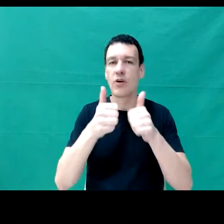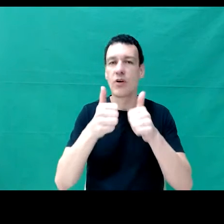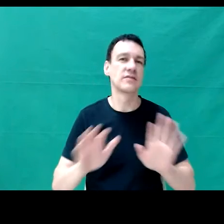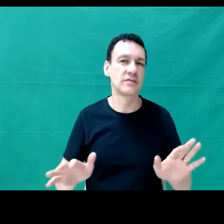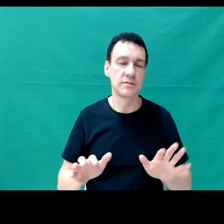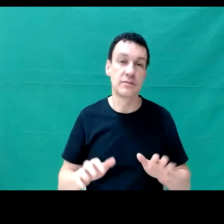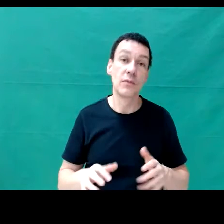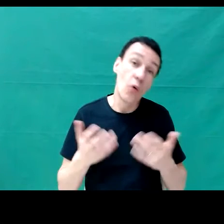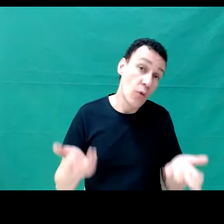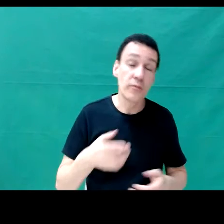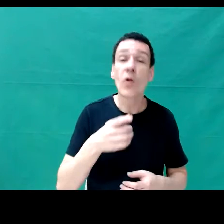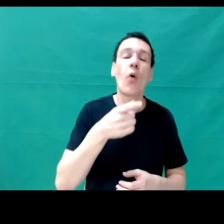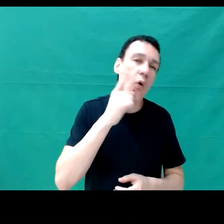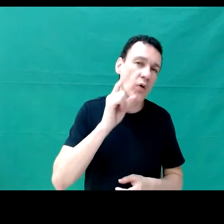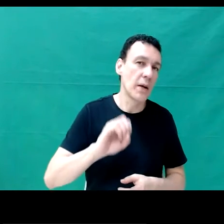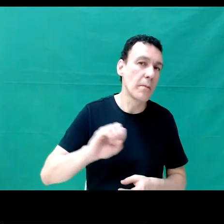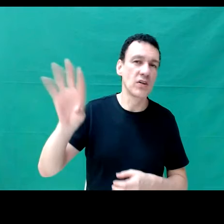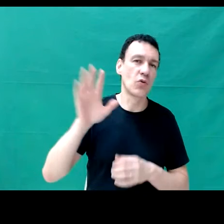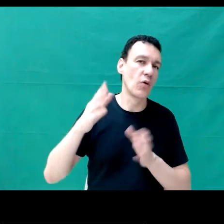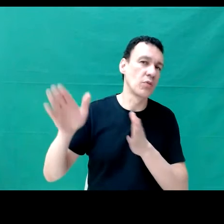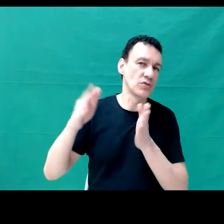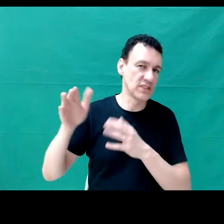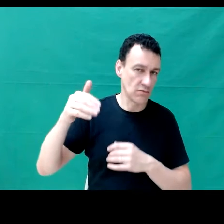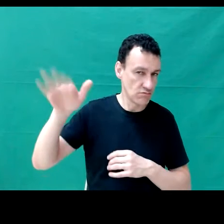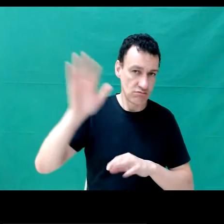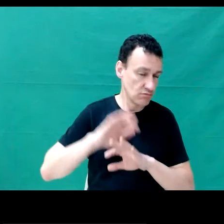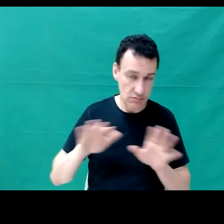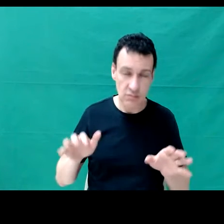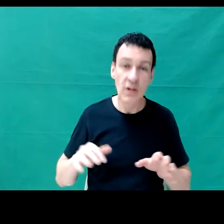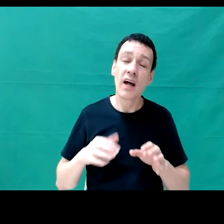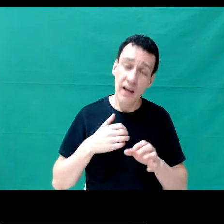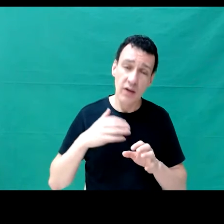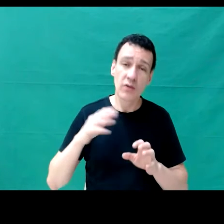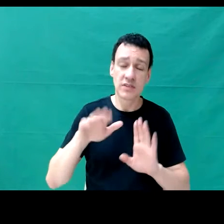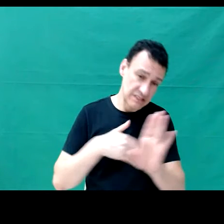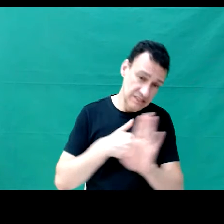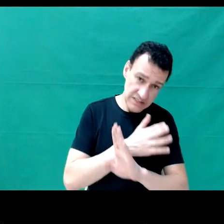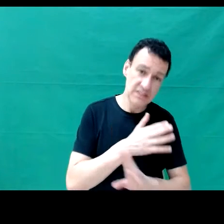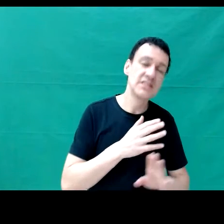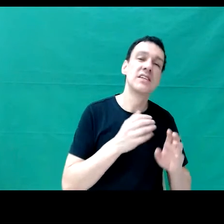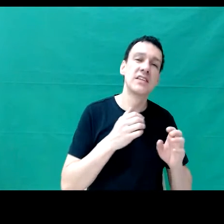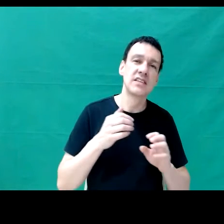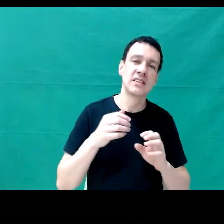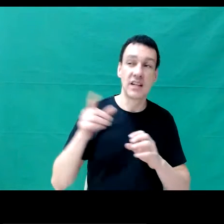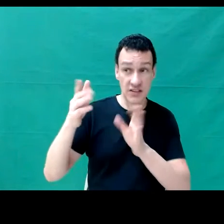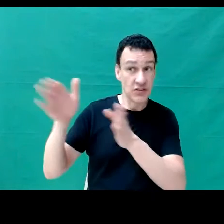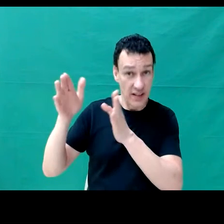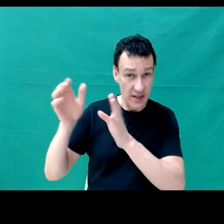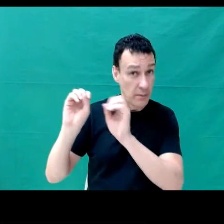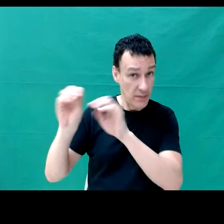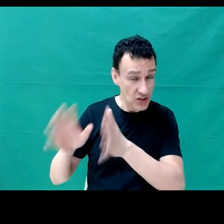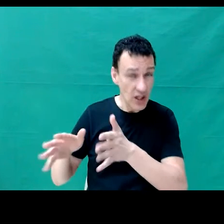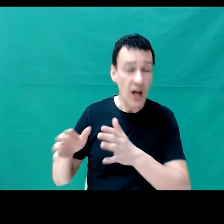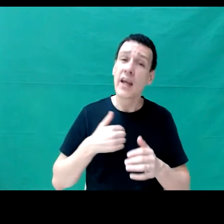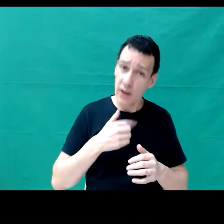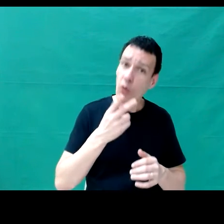produção. Você consegue na esteira de testes contínuos rodar essa ferramenta, né, dependendo da esteira que você usa,